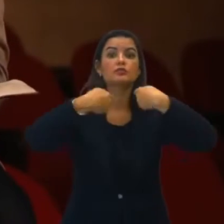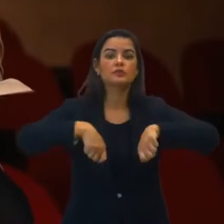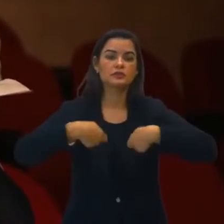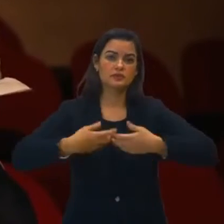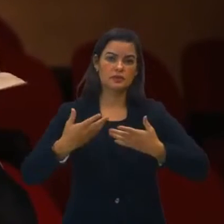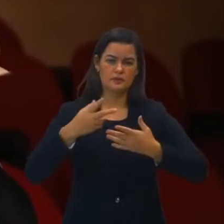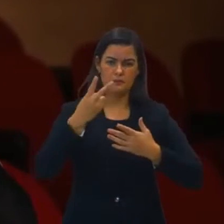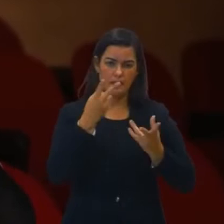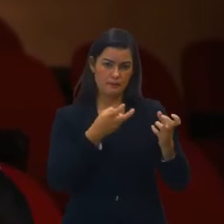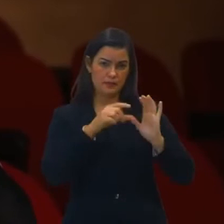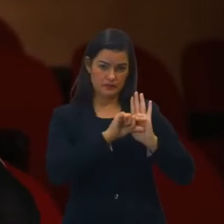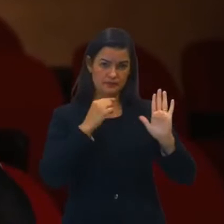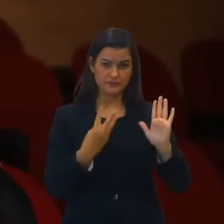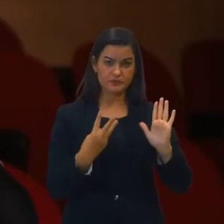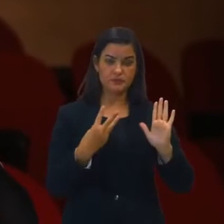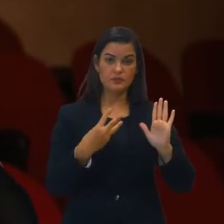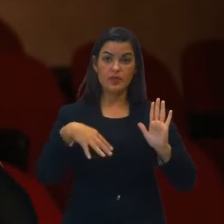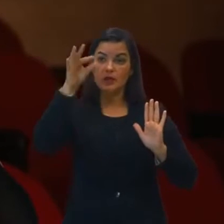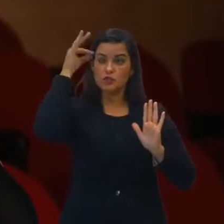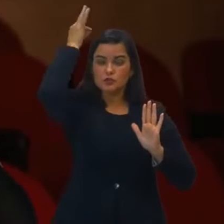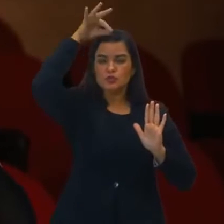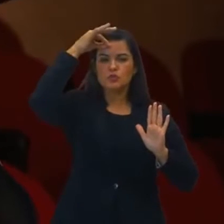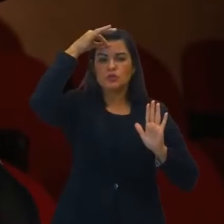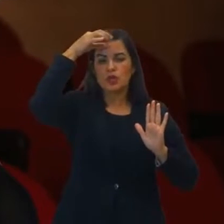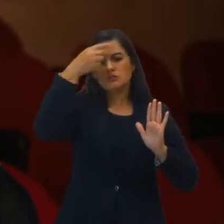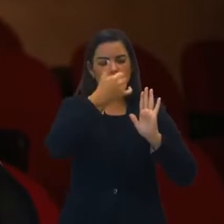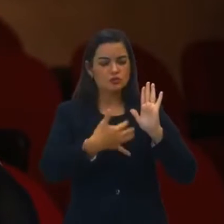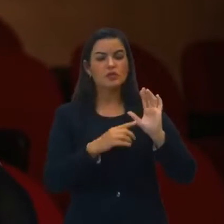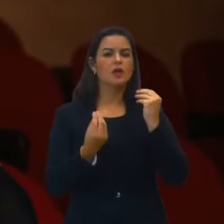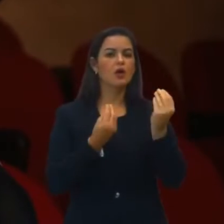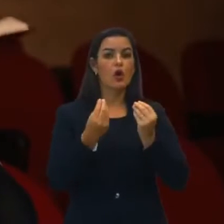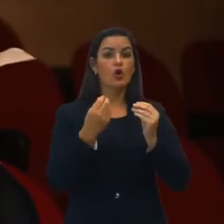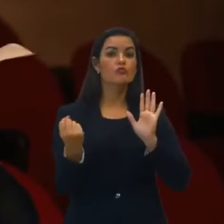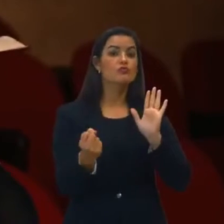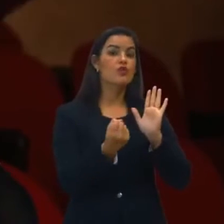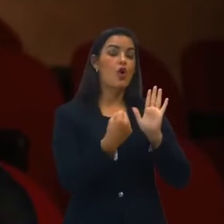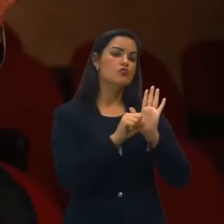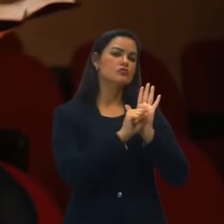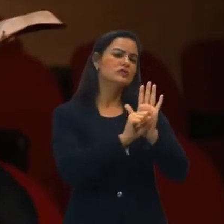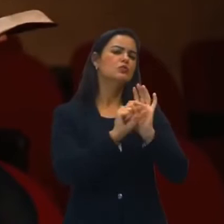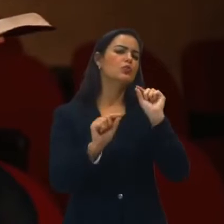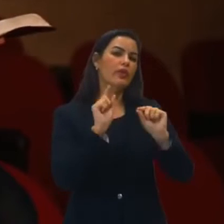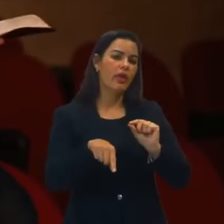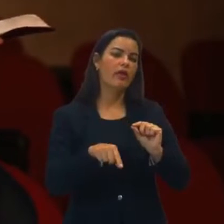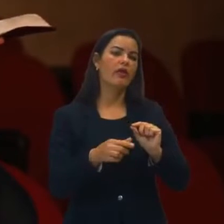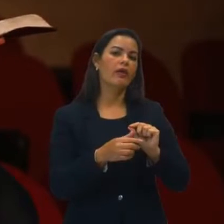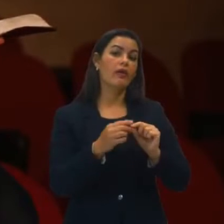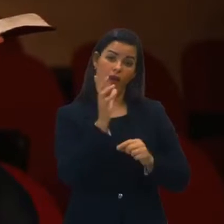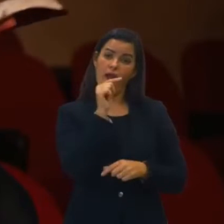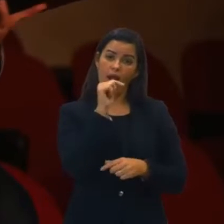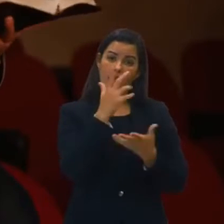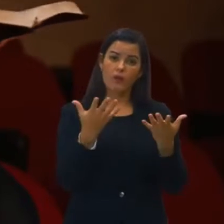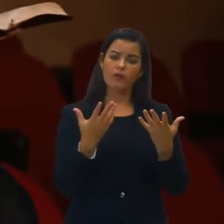no versículo 3, o Espírito Santo é ilustrado aqui, e o símbolo do Espírito Santo é água. Há muitos símbolos do Espírito Santo na